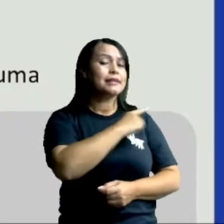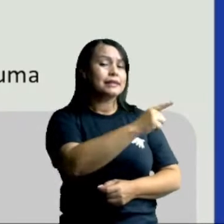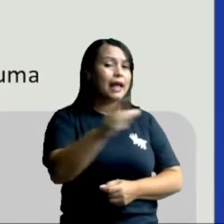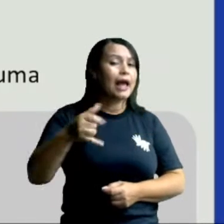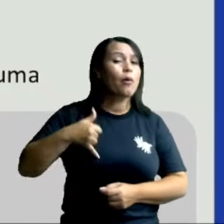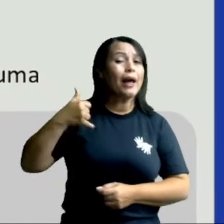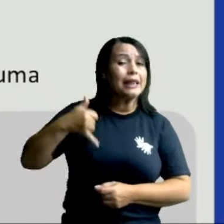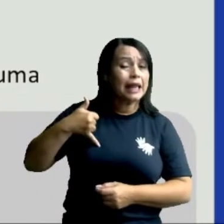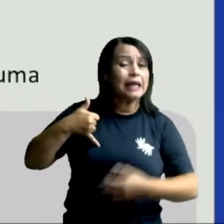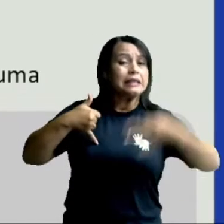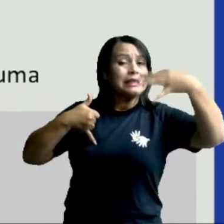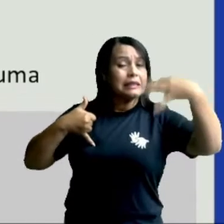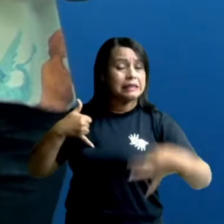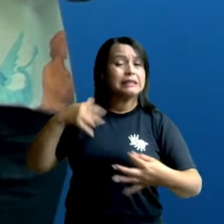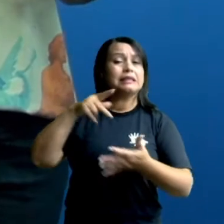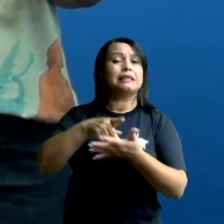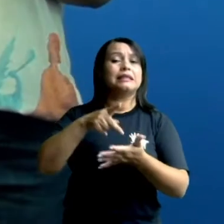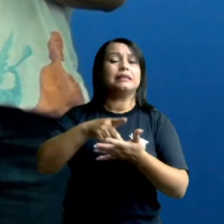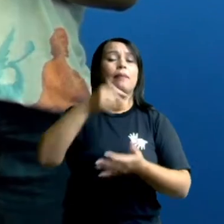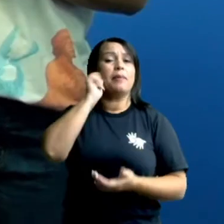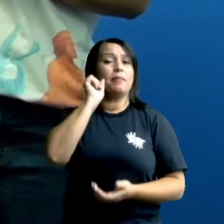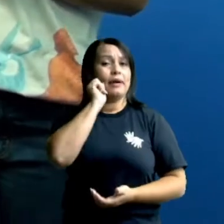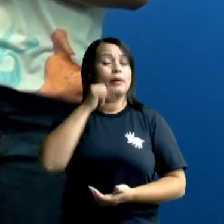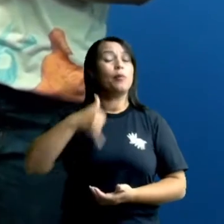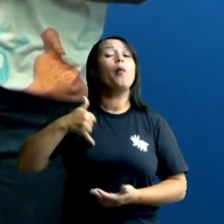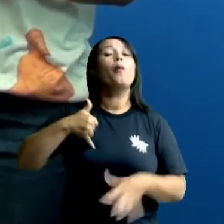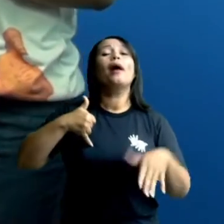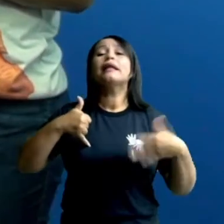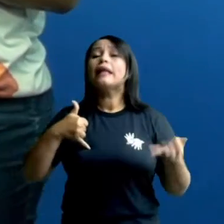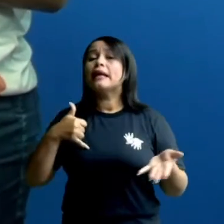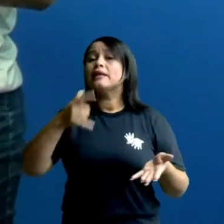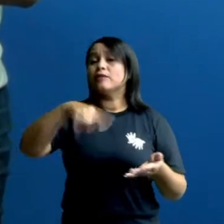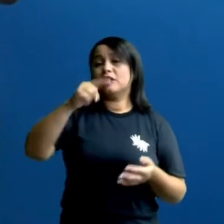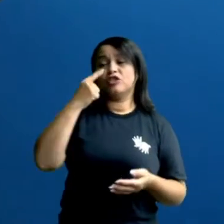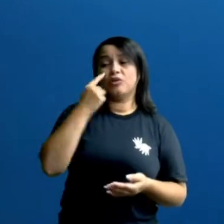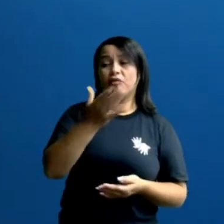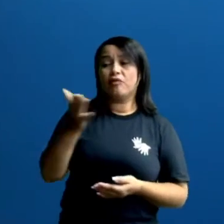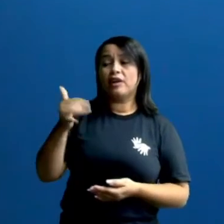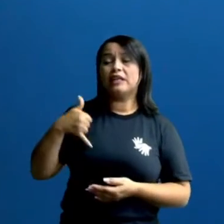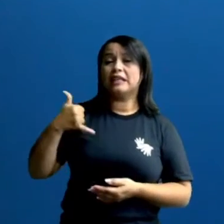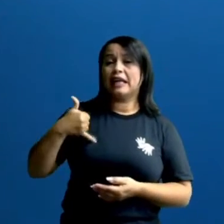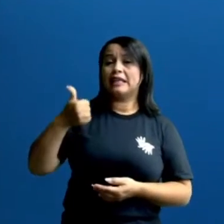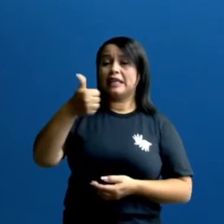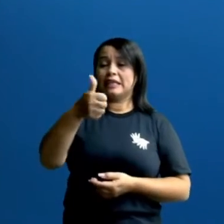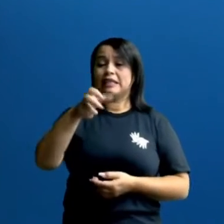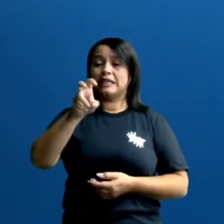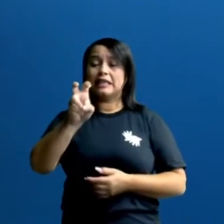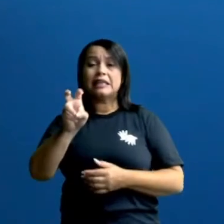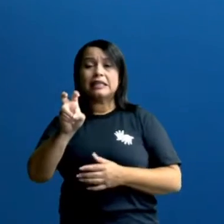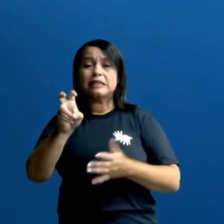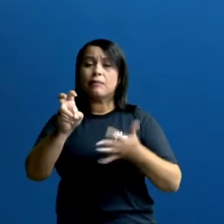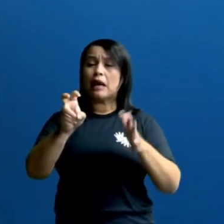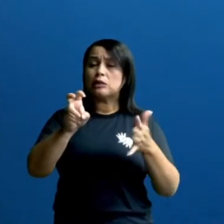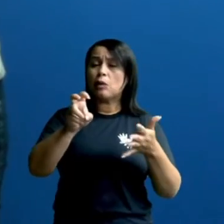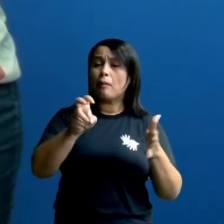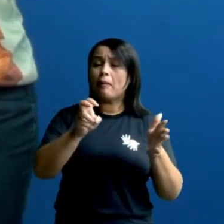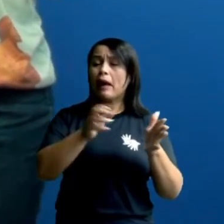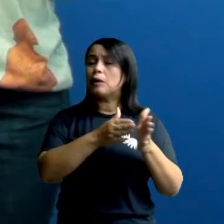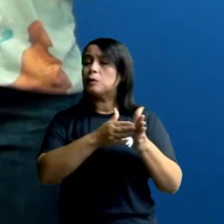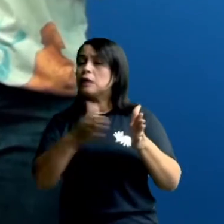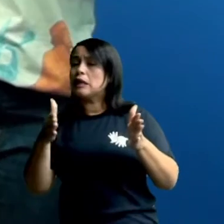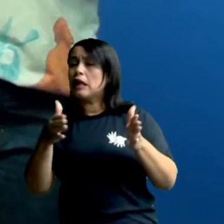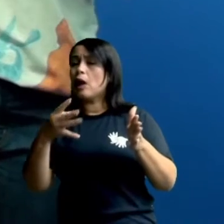idade de ser mãe? A idade de ser mãe, essa idade que vocês estão vendo aqui, entre 15 e 49 anos, é